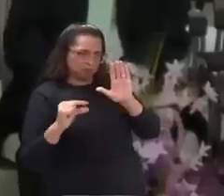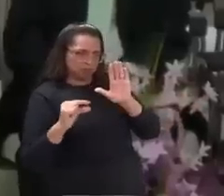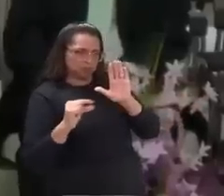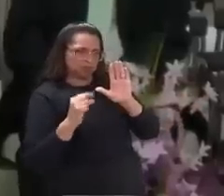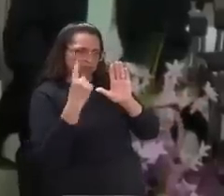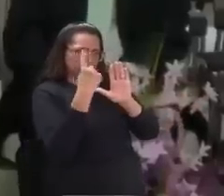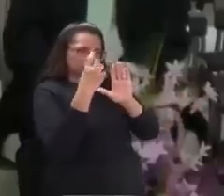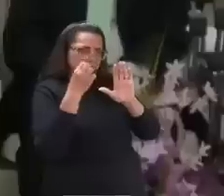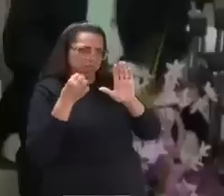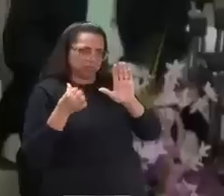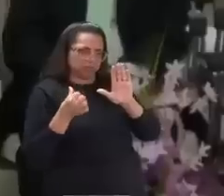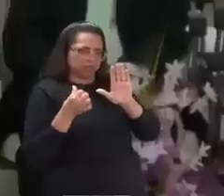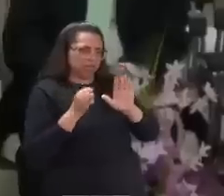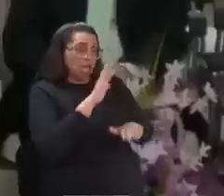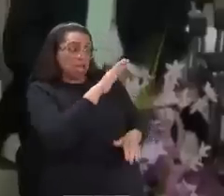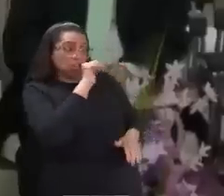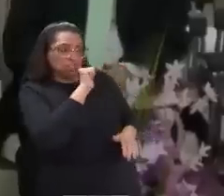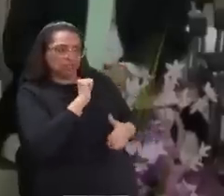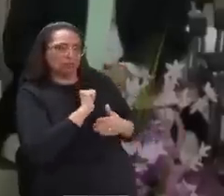chama quem?